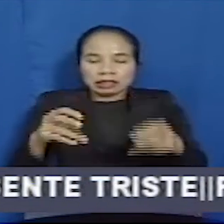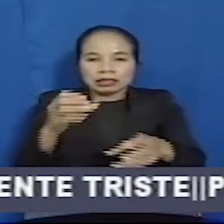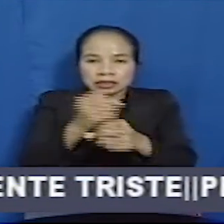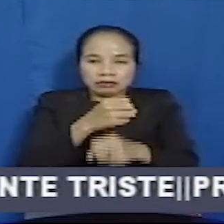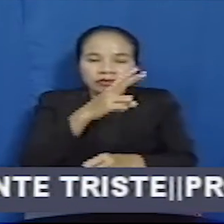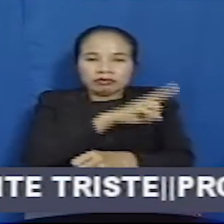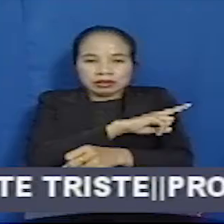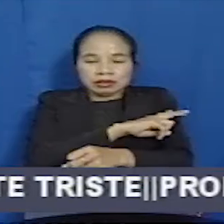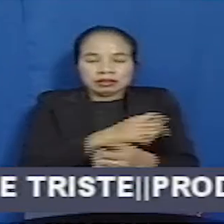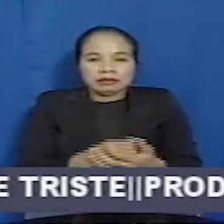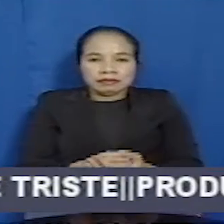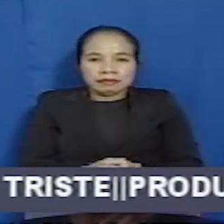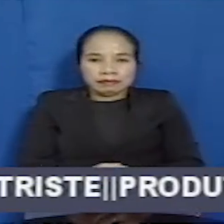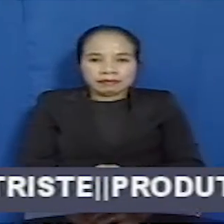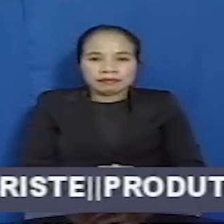Vasina.